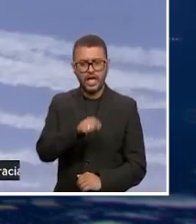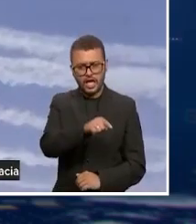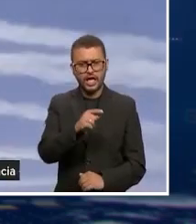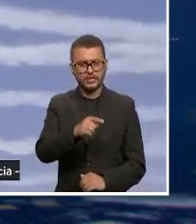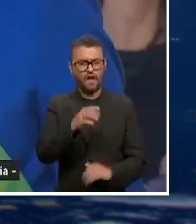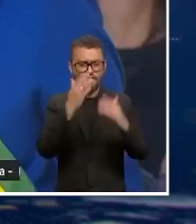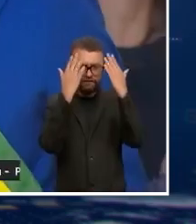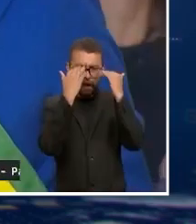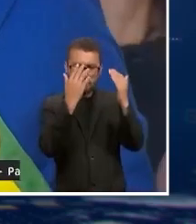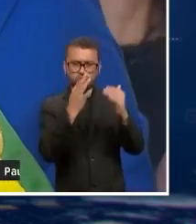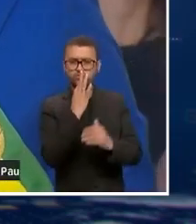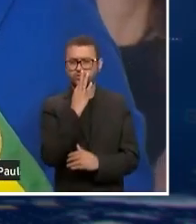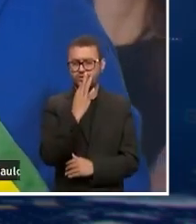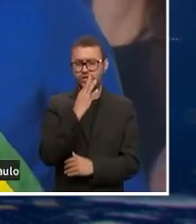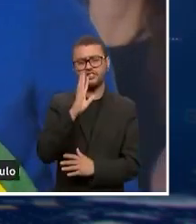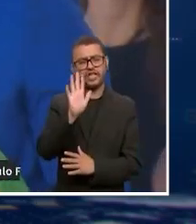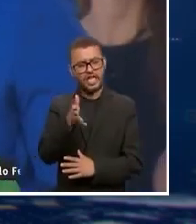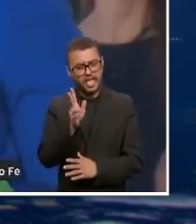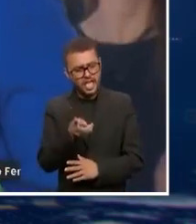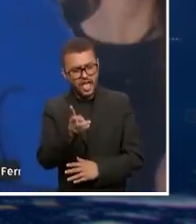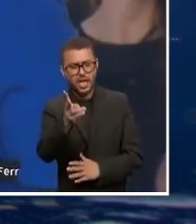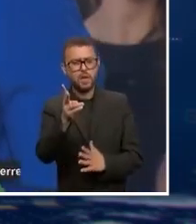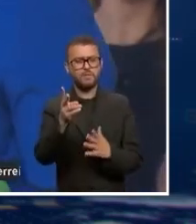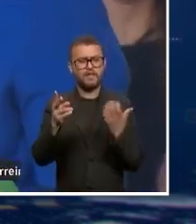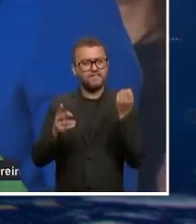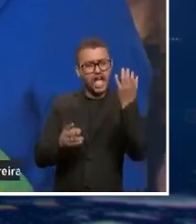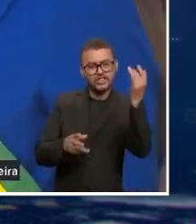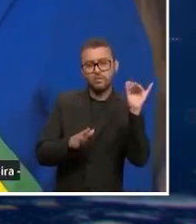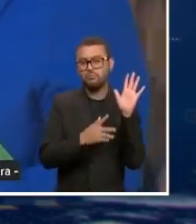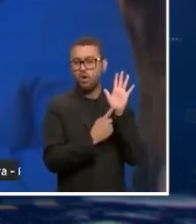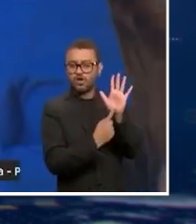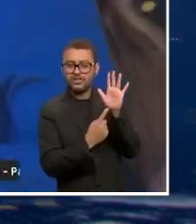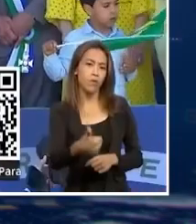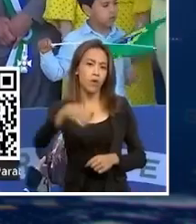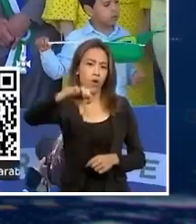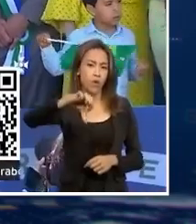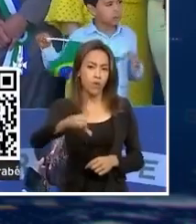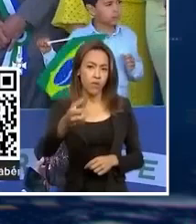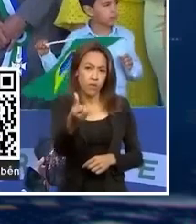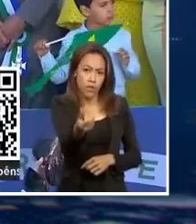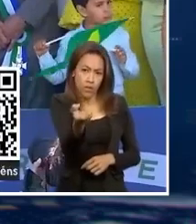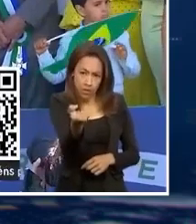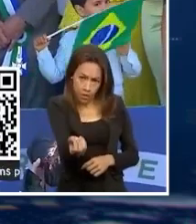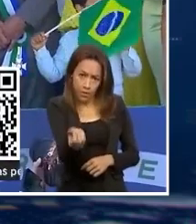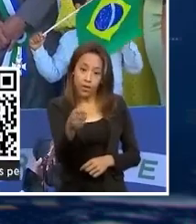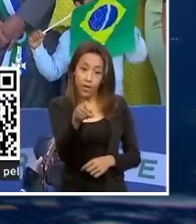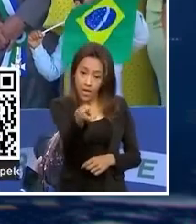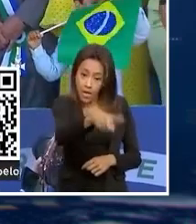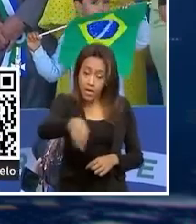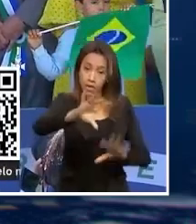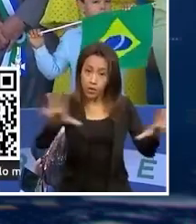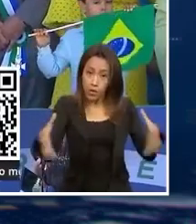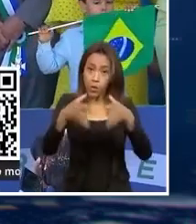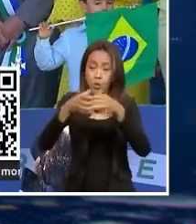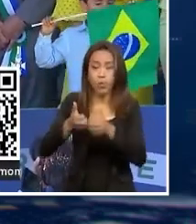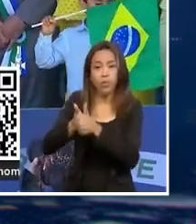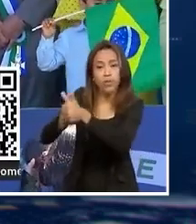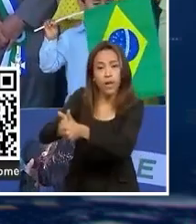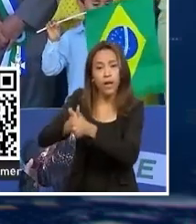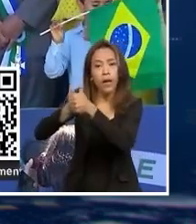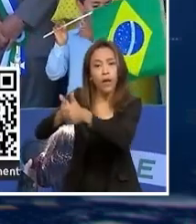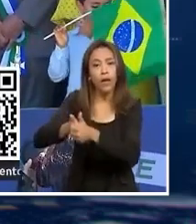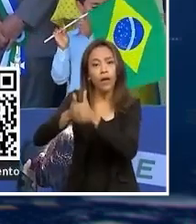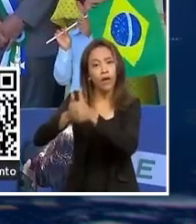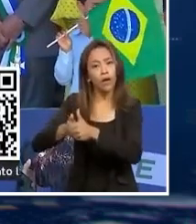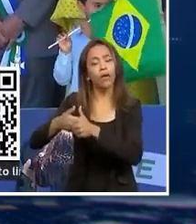essa questão do desfile que o Ângelo estava pontuando, eu achei interessante porque eu também entrei na internet e fui acompanhar pelo link